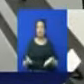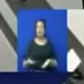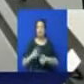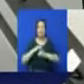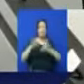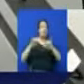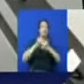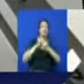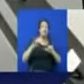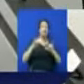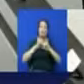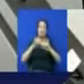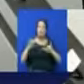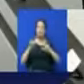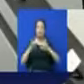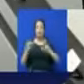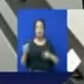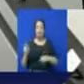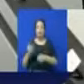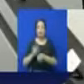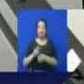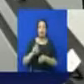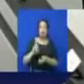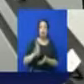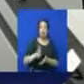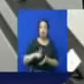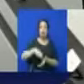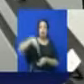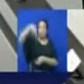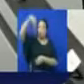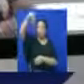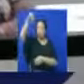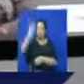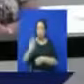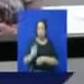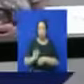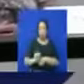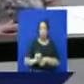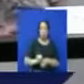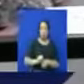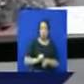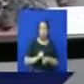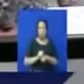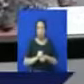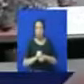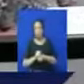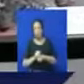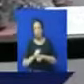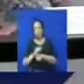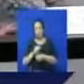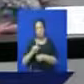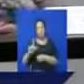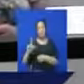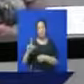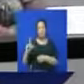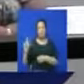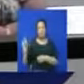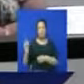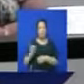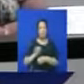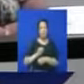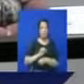declare desde o norte até o sul, do leste